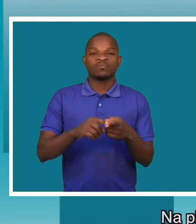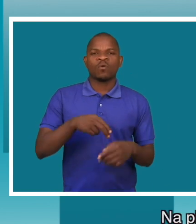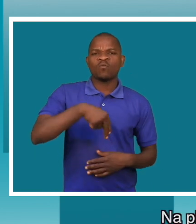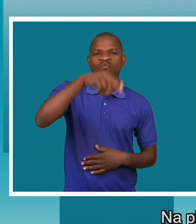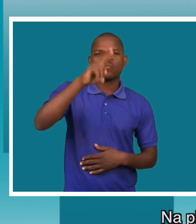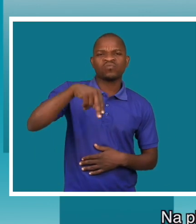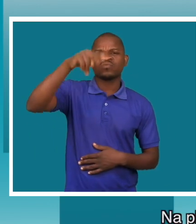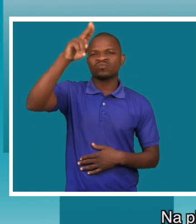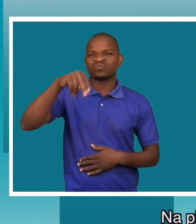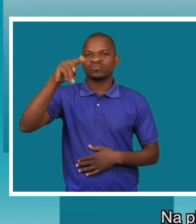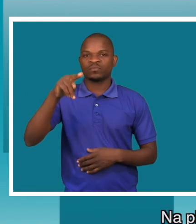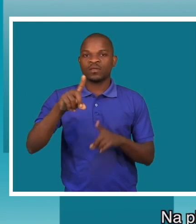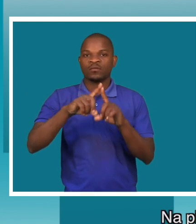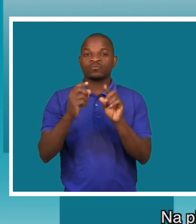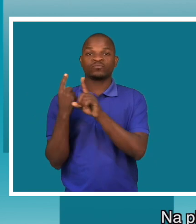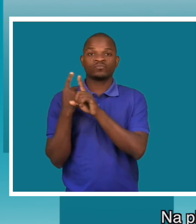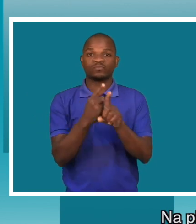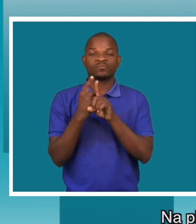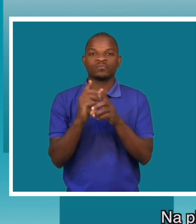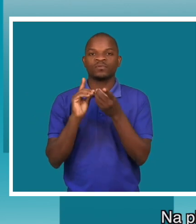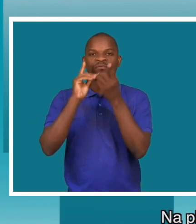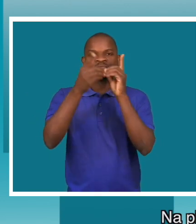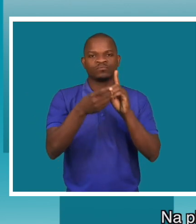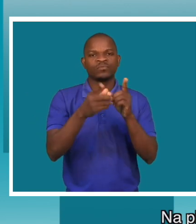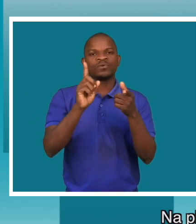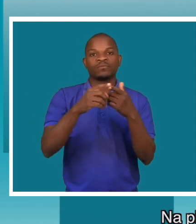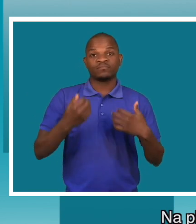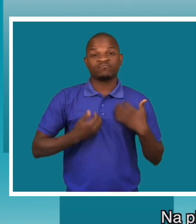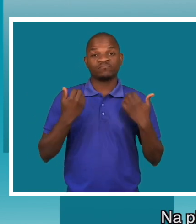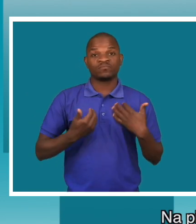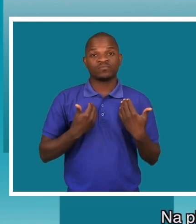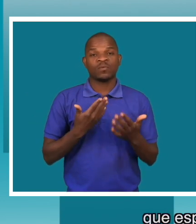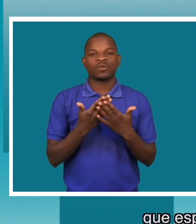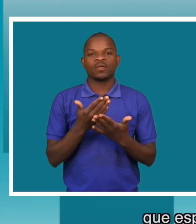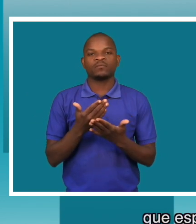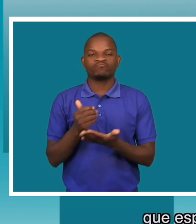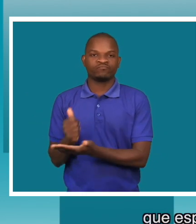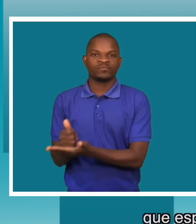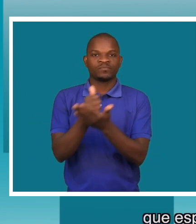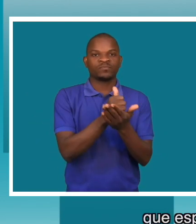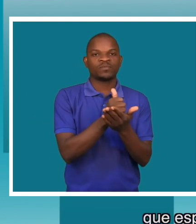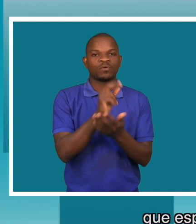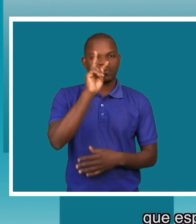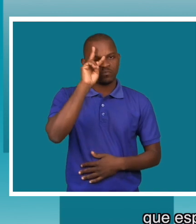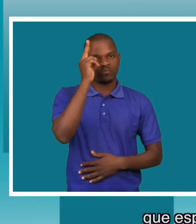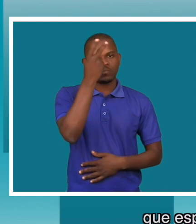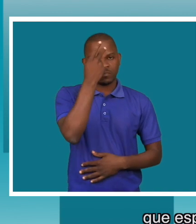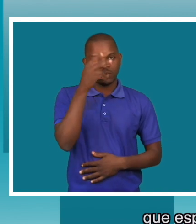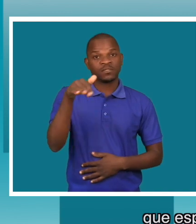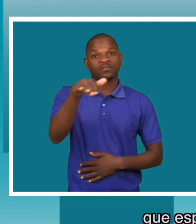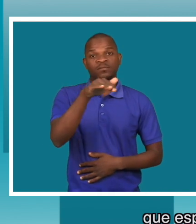Na pintura do mural estiveram envolvidos adolescentes e jovens que esperam ter contribuído para a